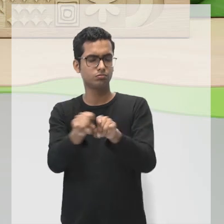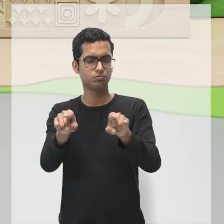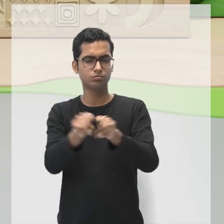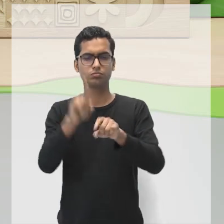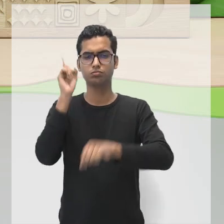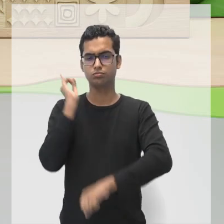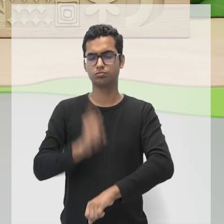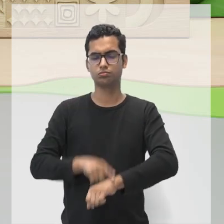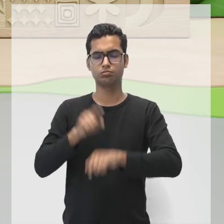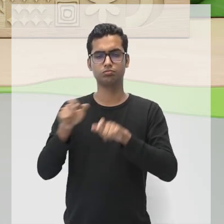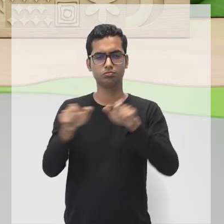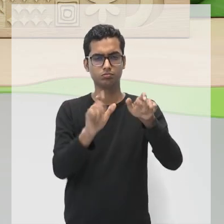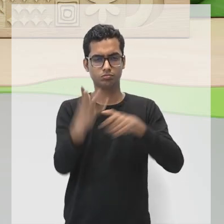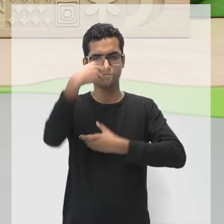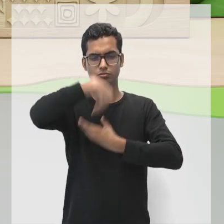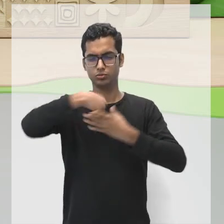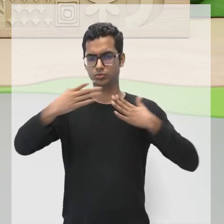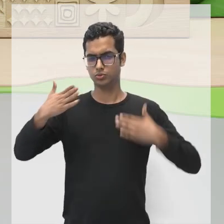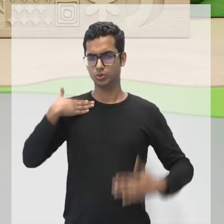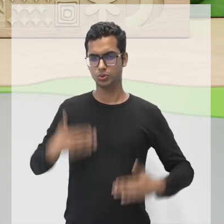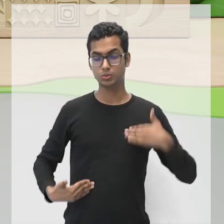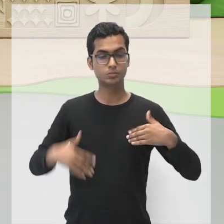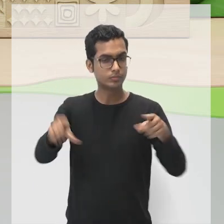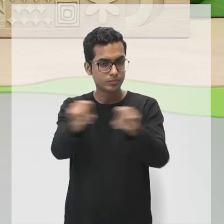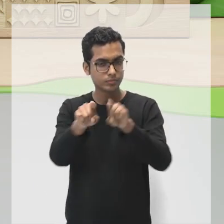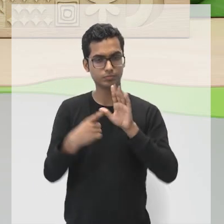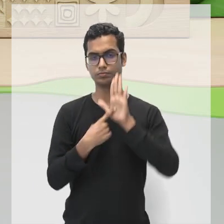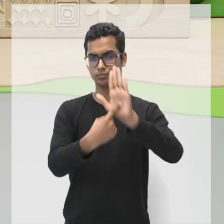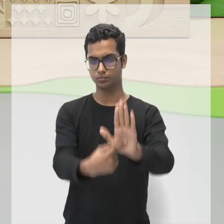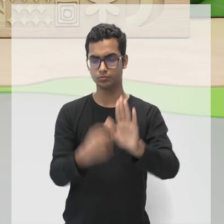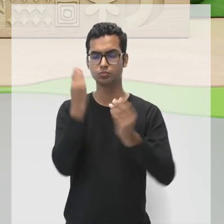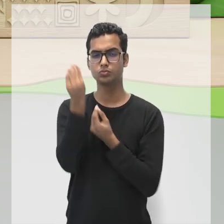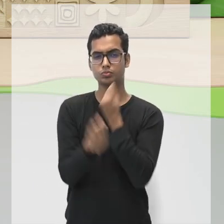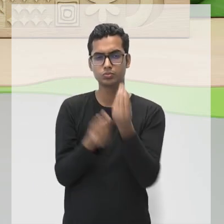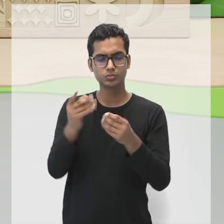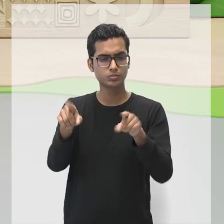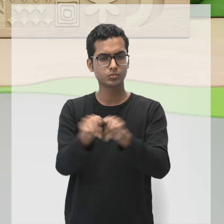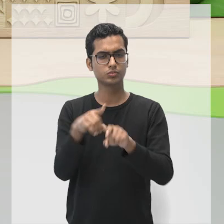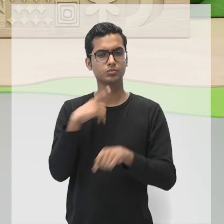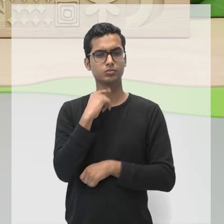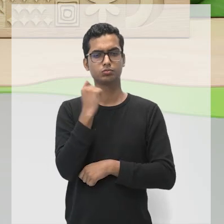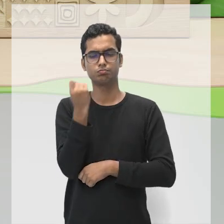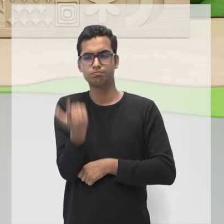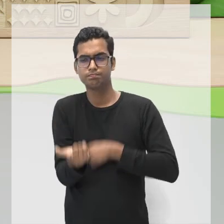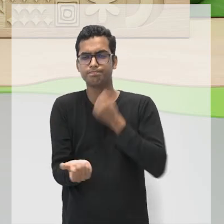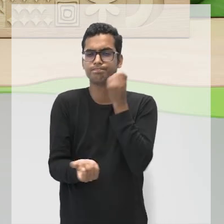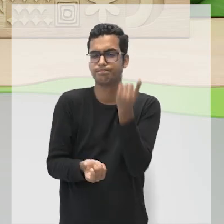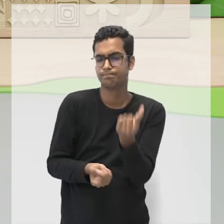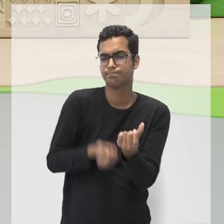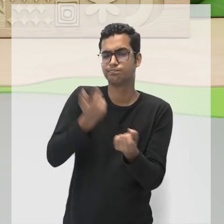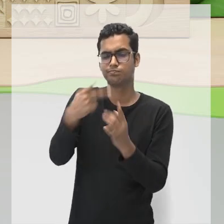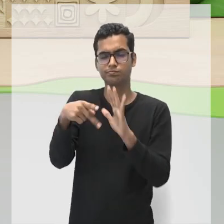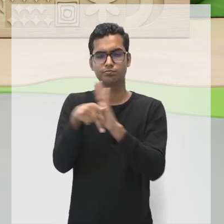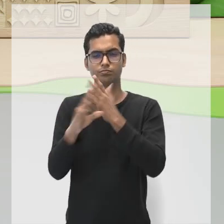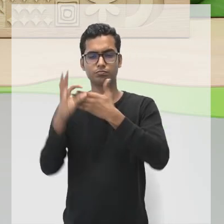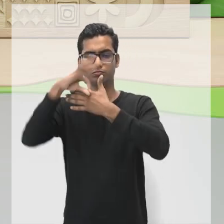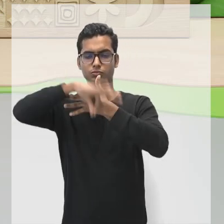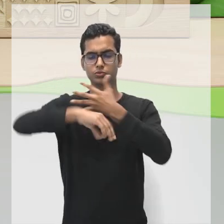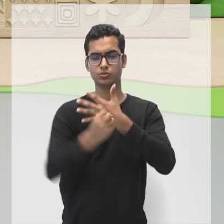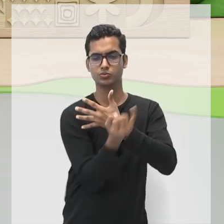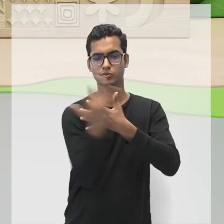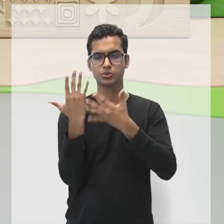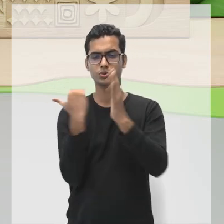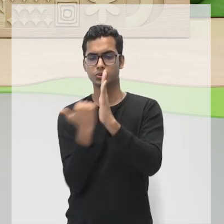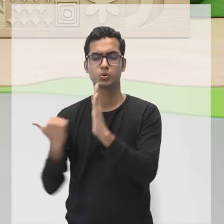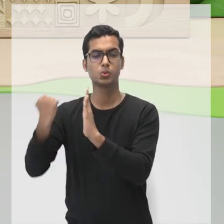ali localização. E também apresentando uma ou outra organela em maior